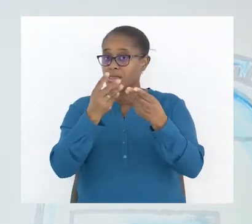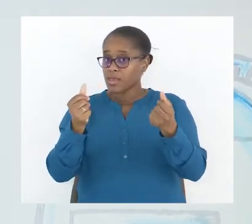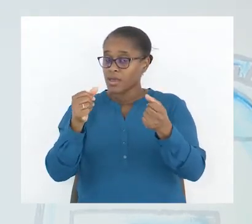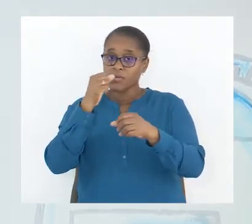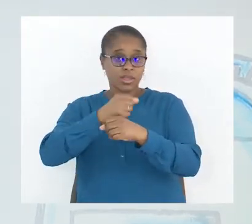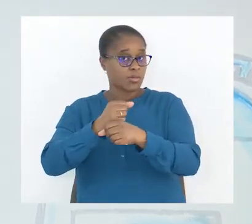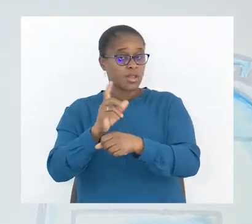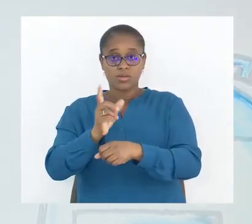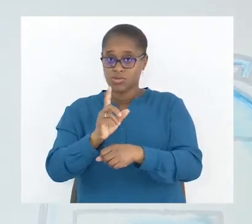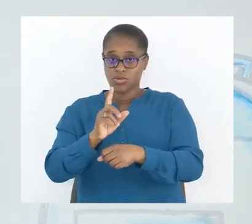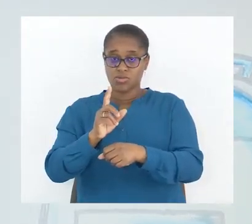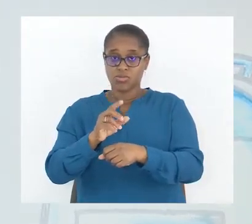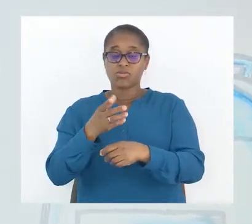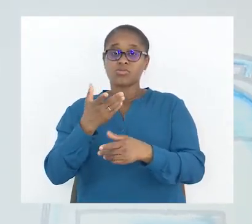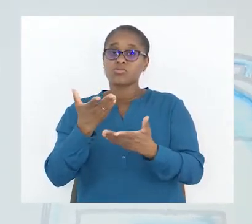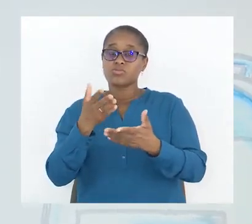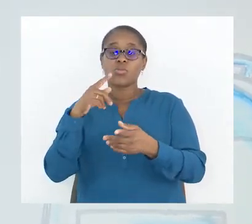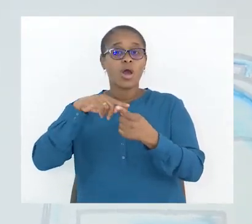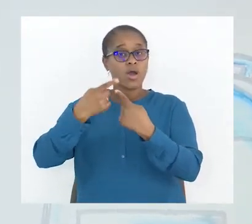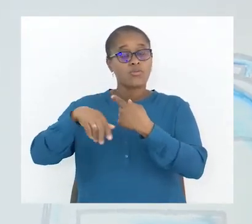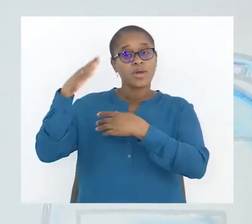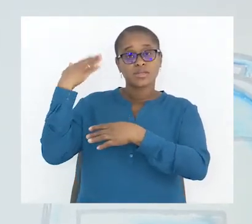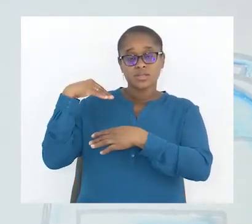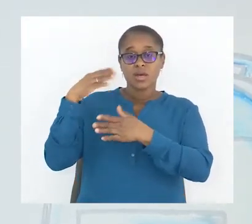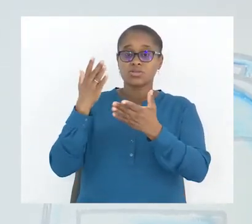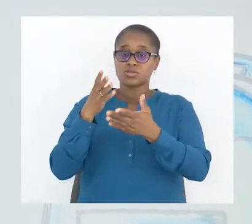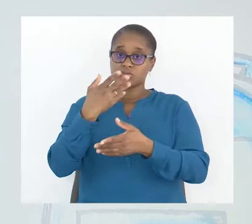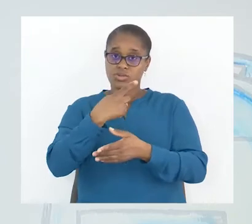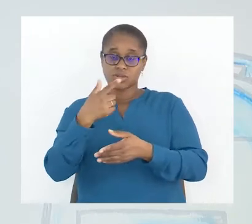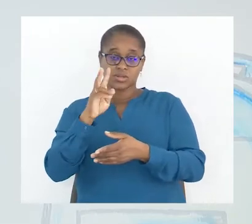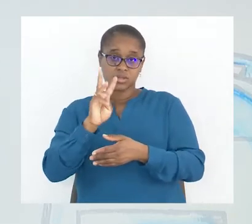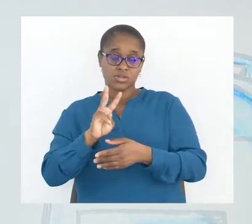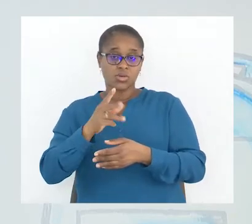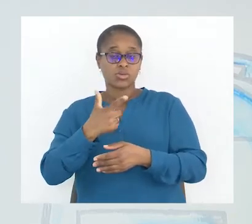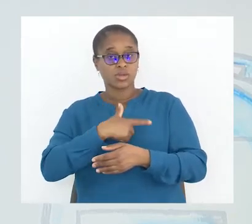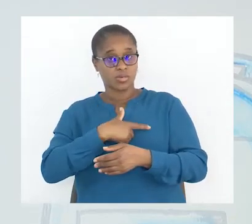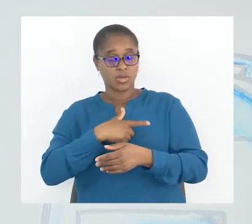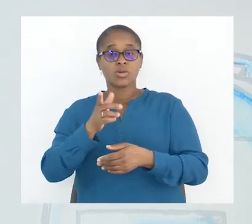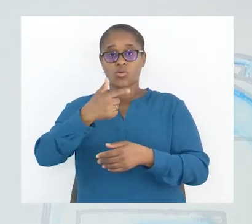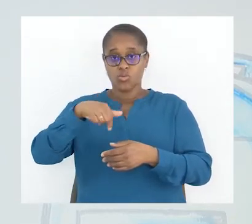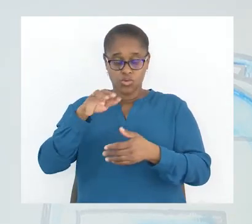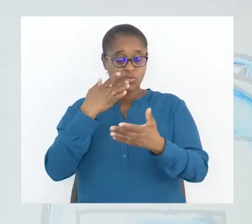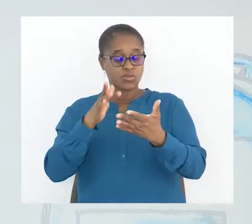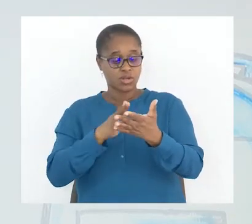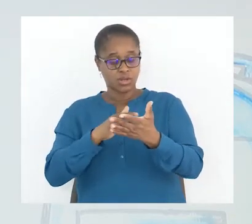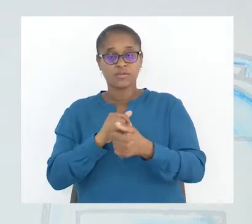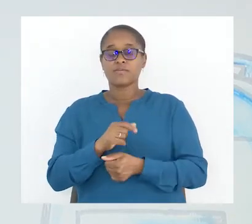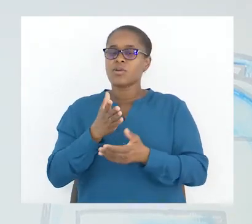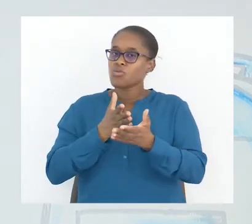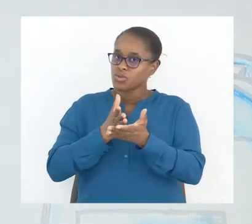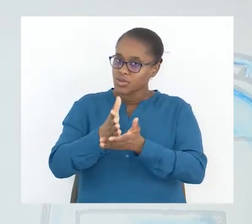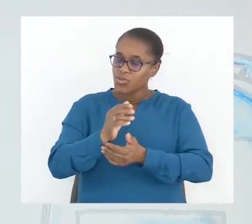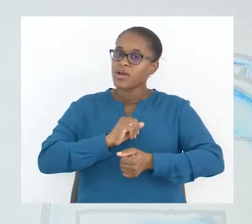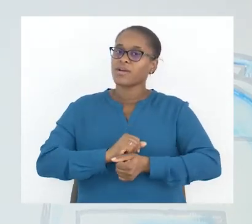não foram trabalhados no ano passado, no 3º trimestre. Portanto, o nosso livro vai